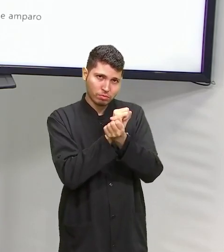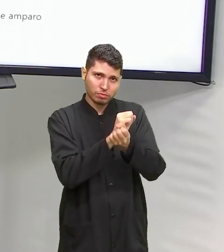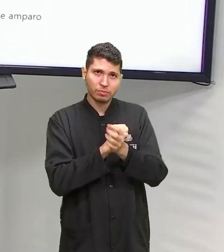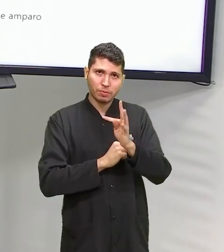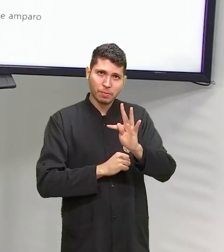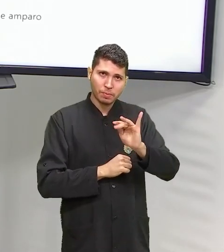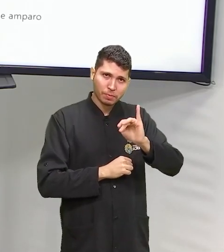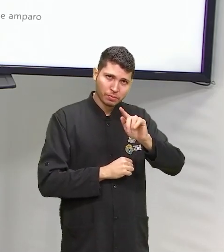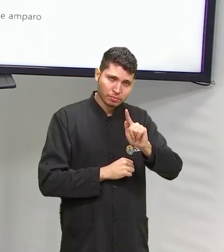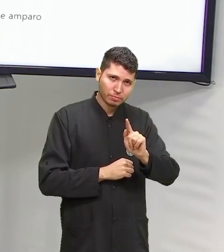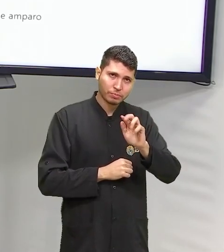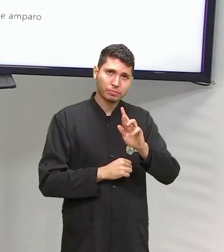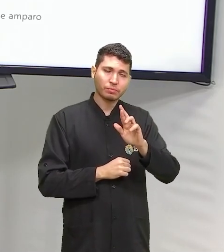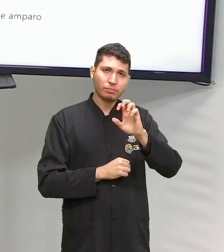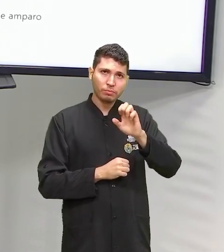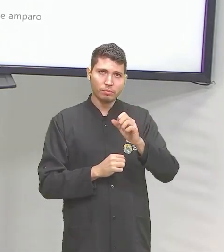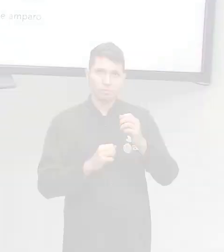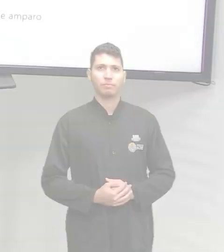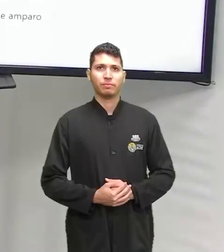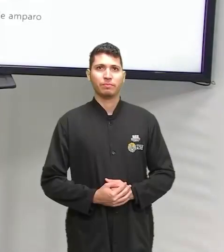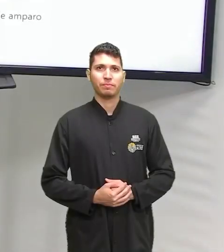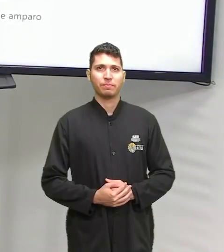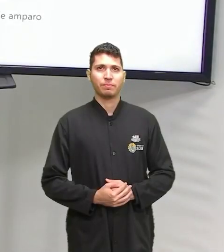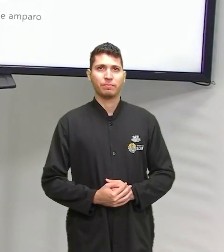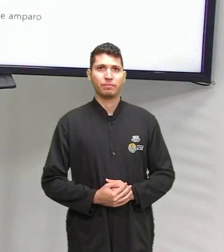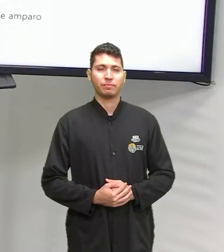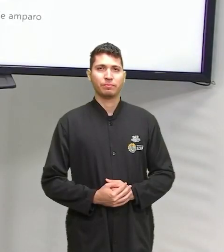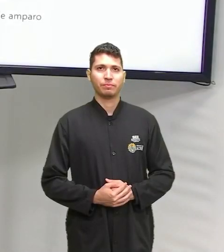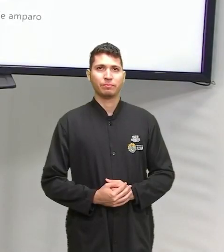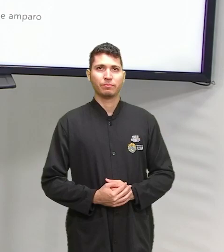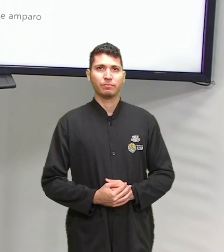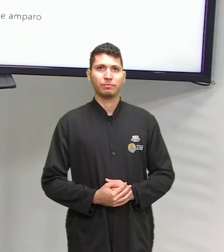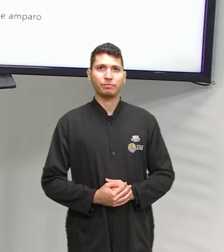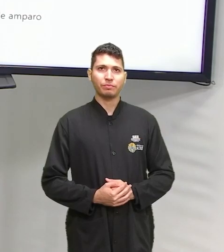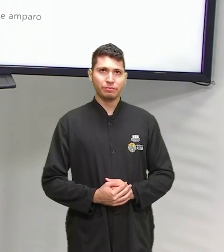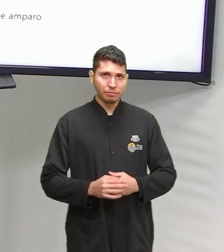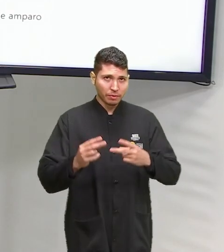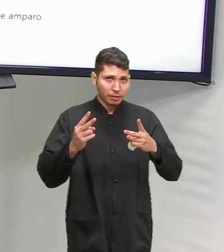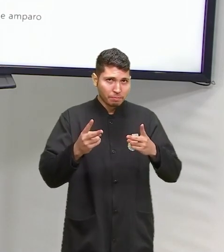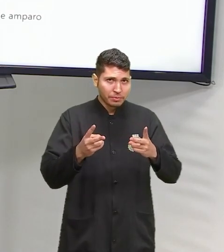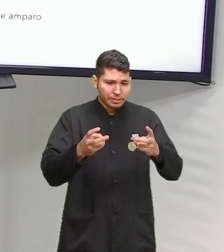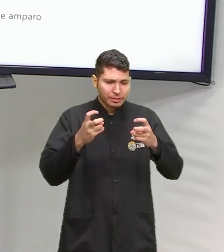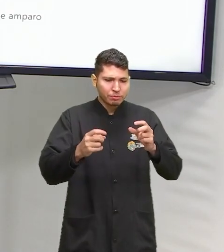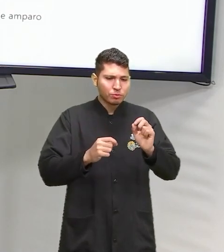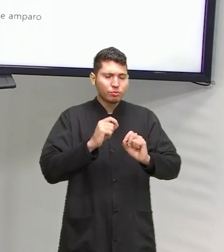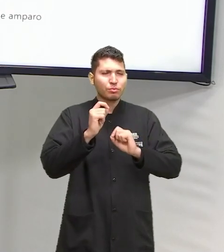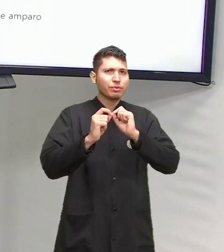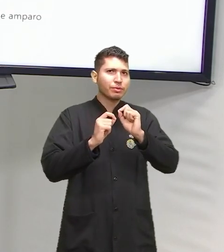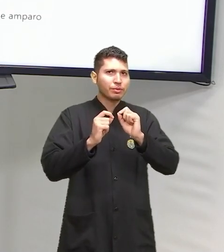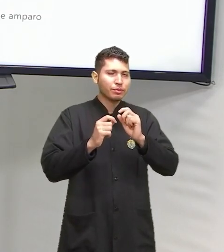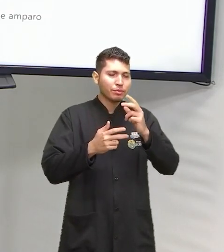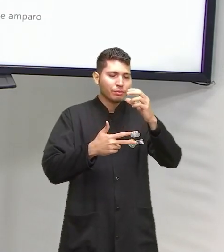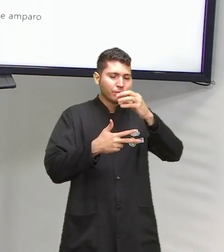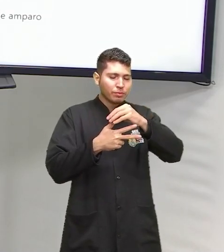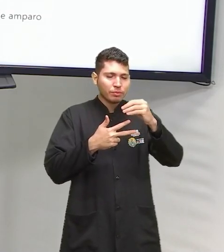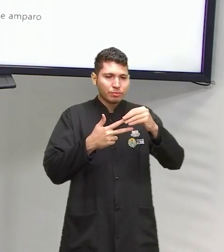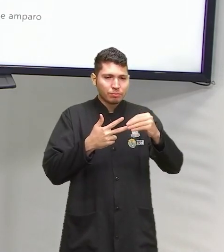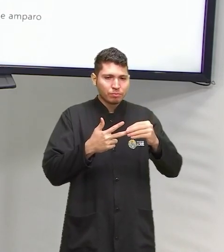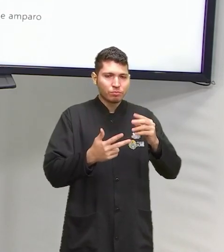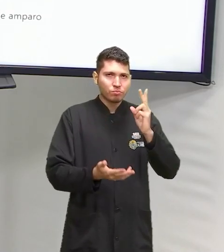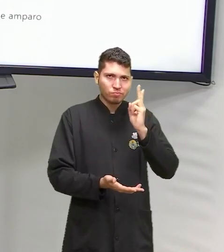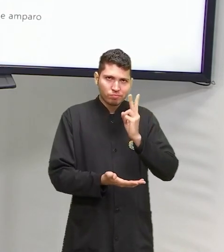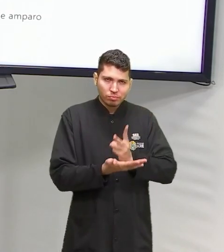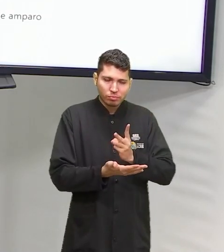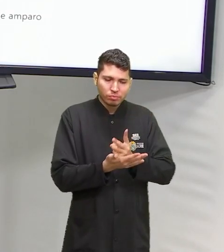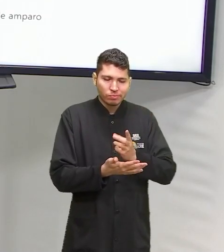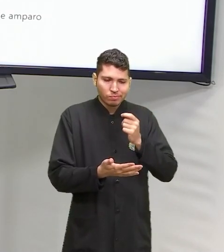ruas acompanhando ou carregando os seus senhores. Então, deu para vocês perceberem que o Enem ele faz sempre essa reflexão. Ele